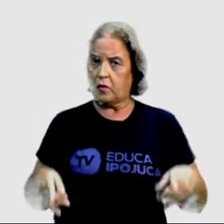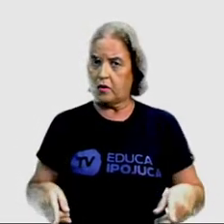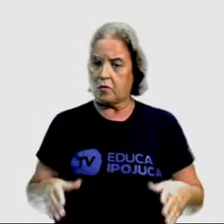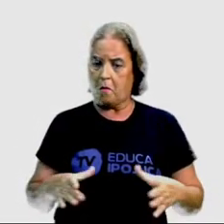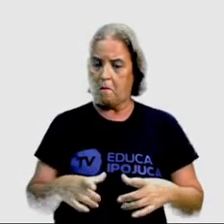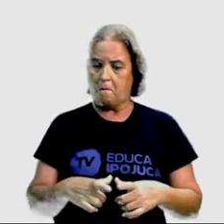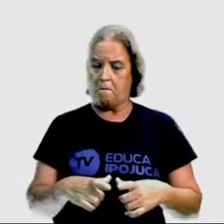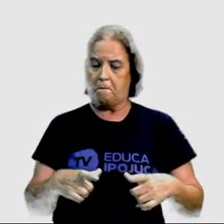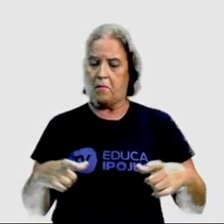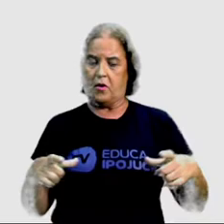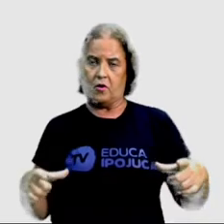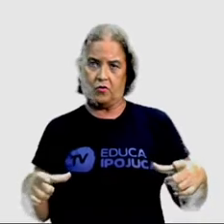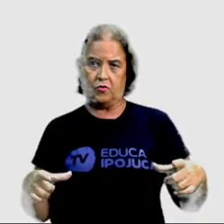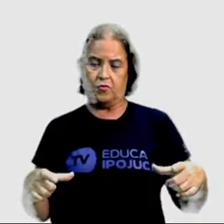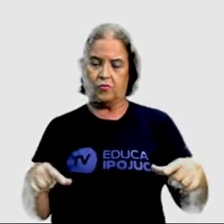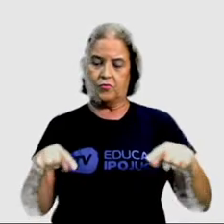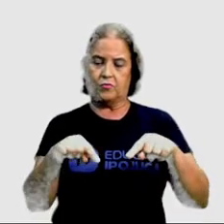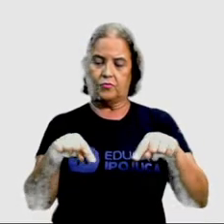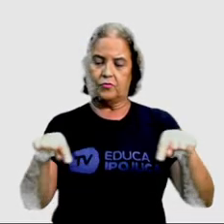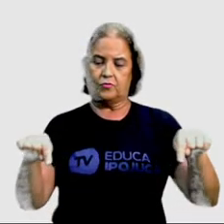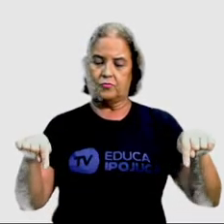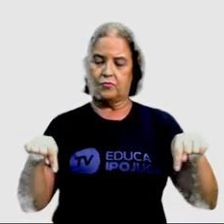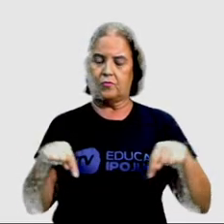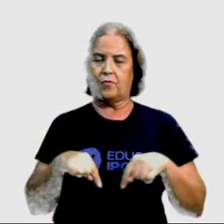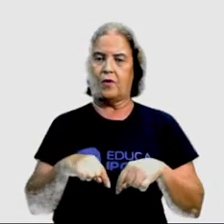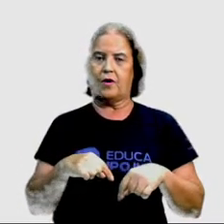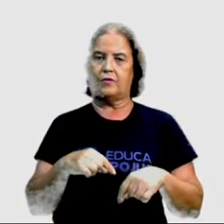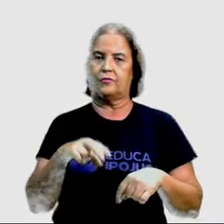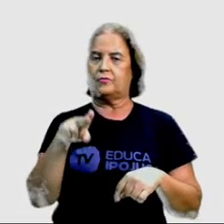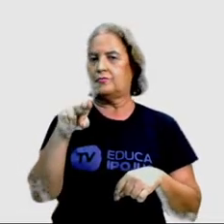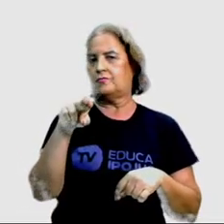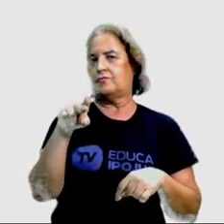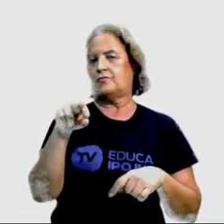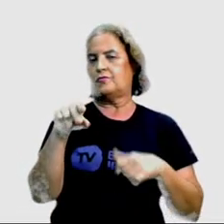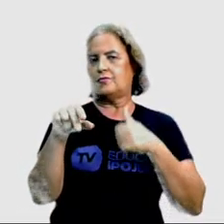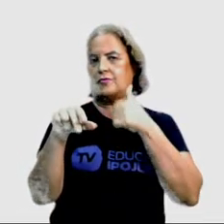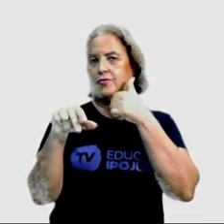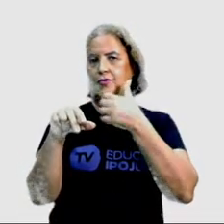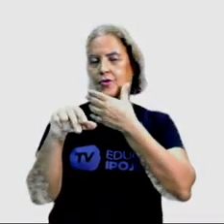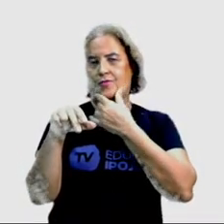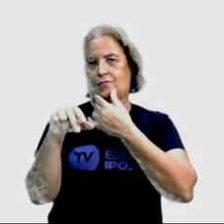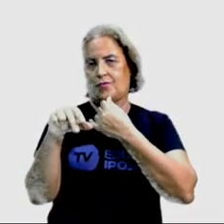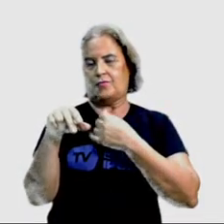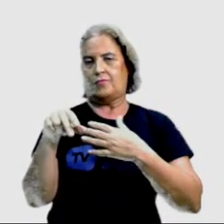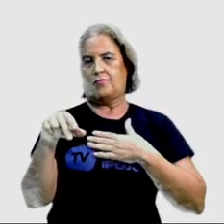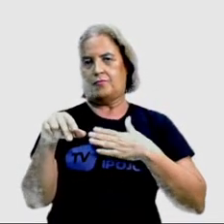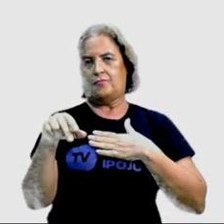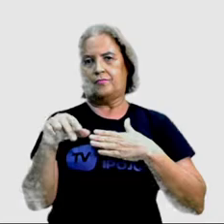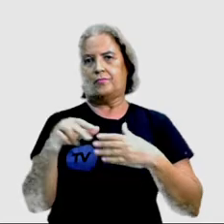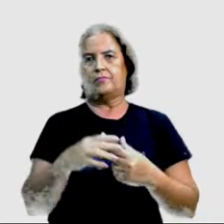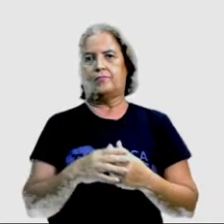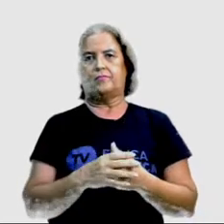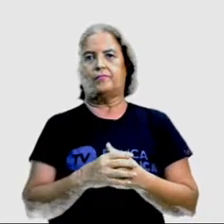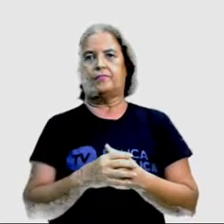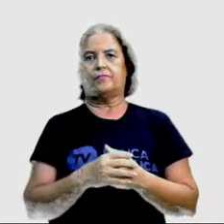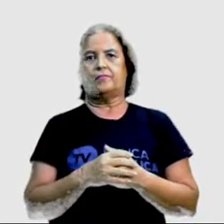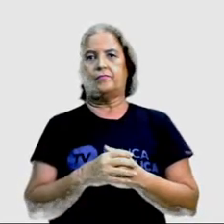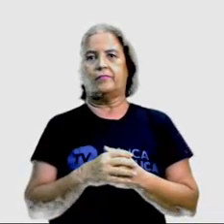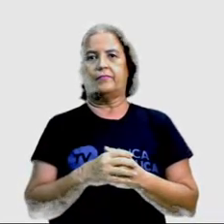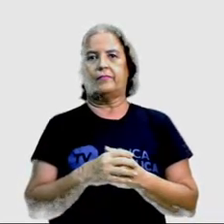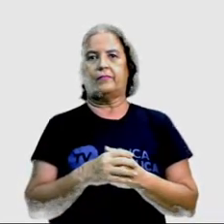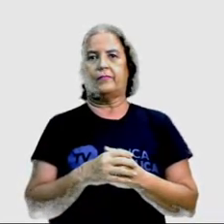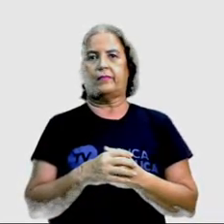quarto do meu irmão. In 20,000 aqui. I